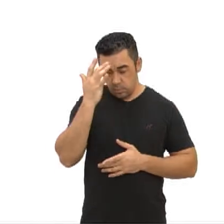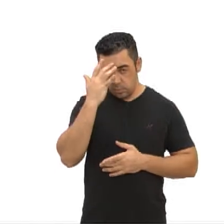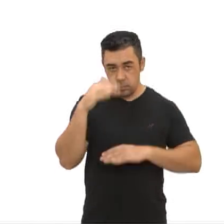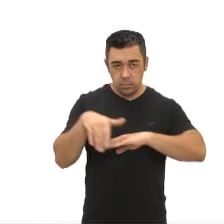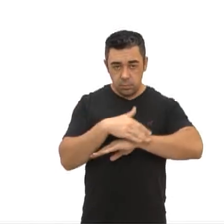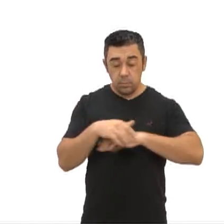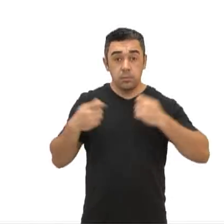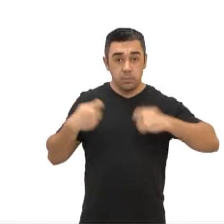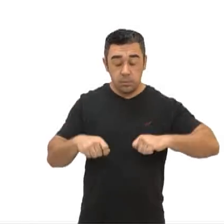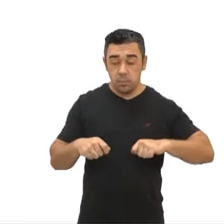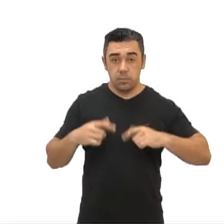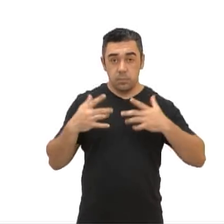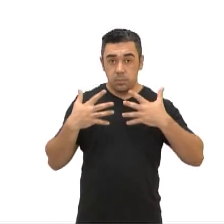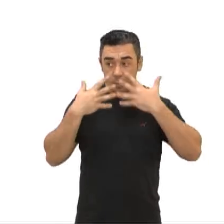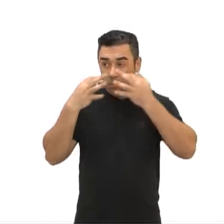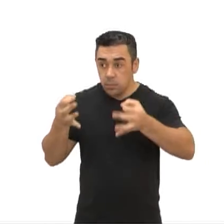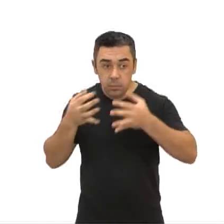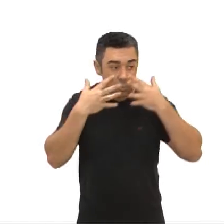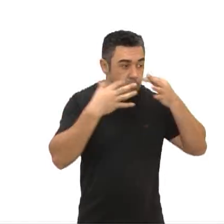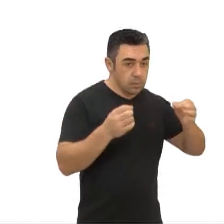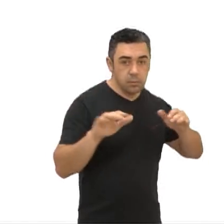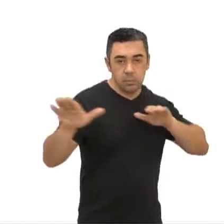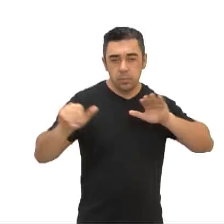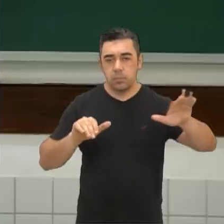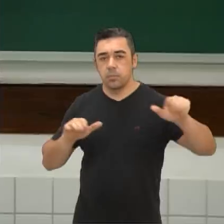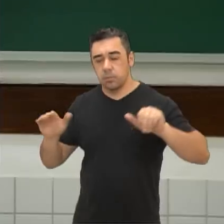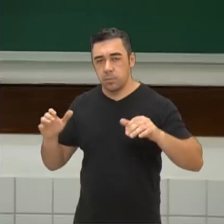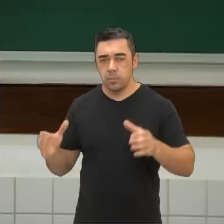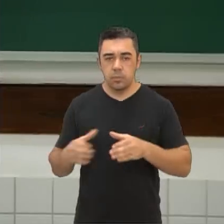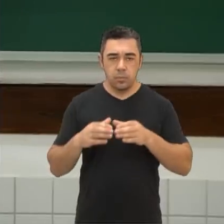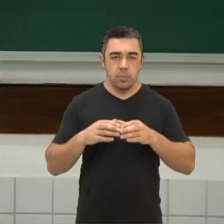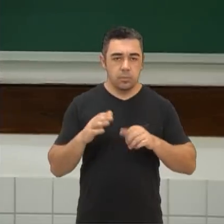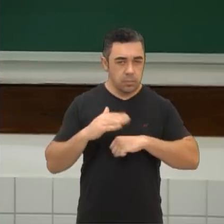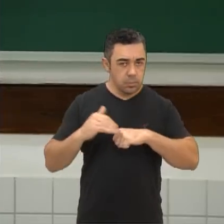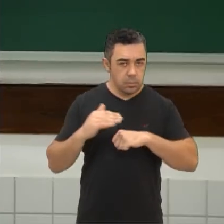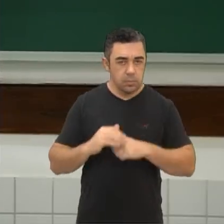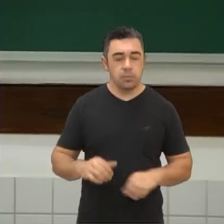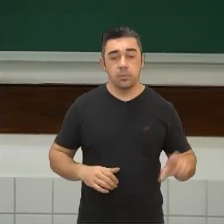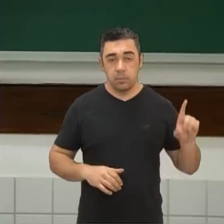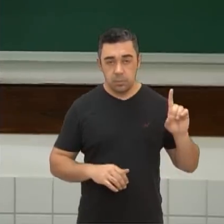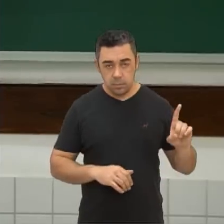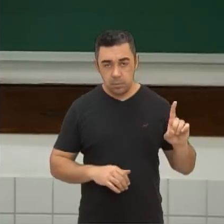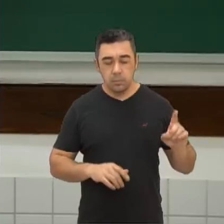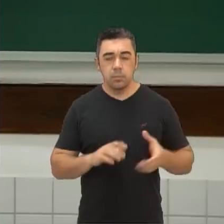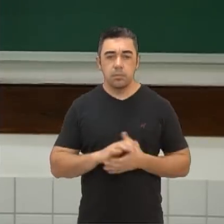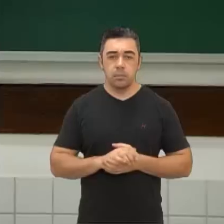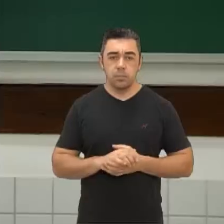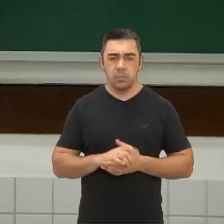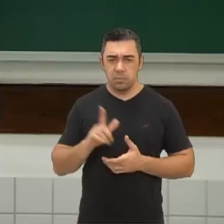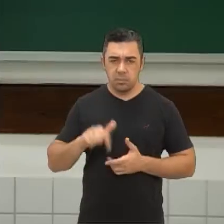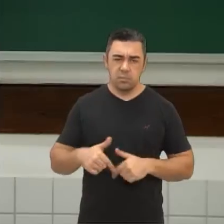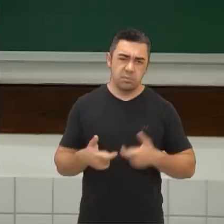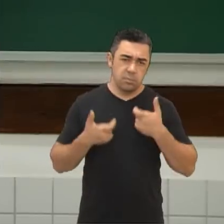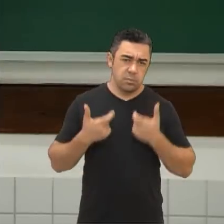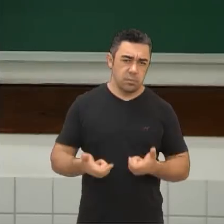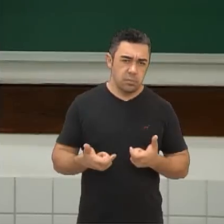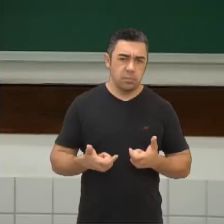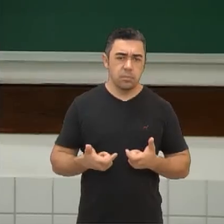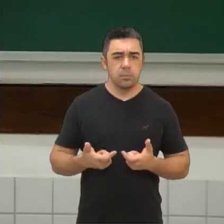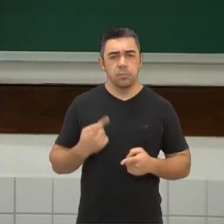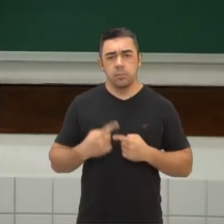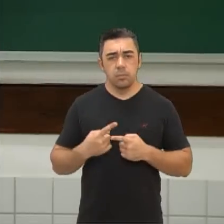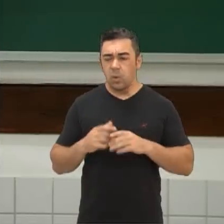A. Serem calmos, não atrapalhar as pessoas que passam pela rua. Alternativa B. Artistas